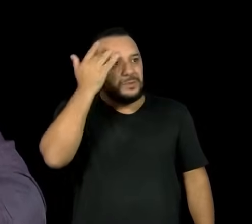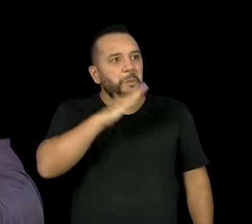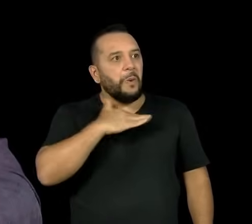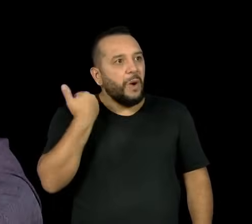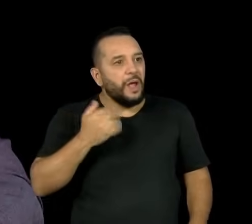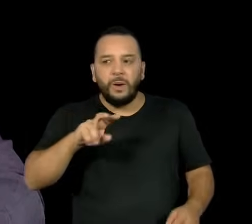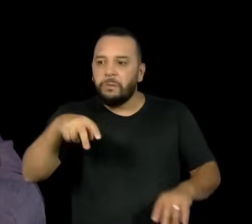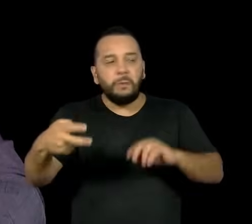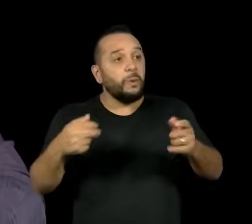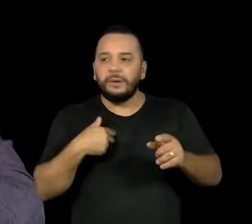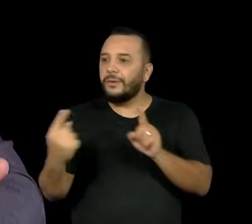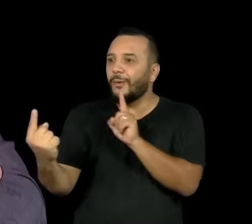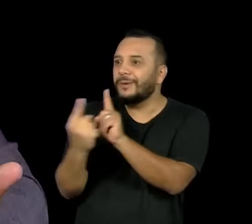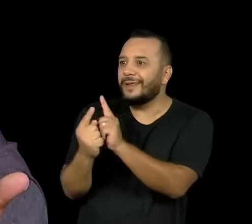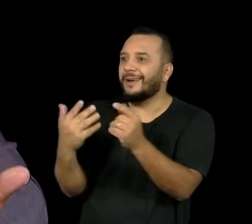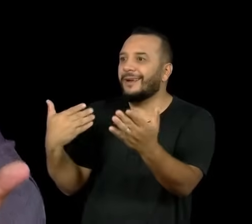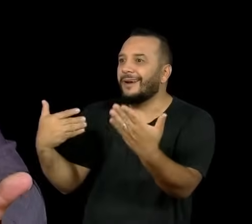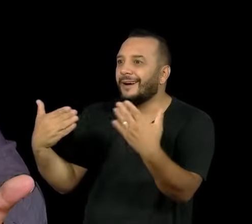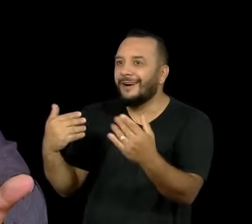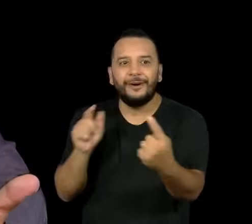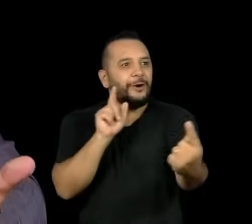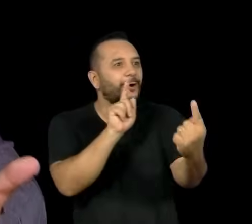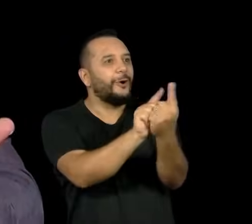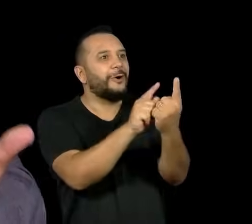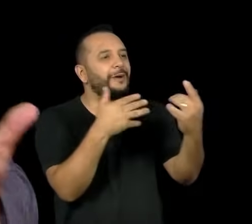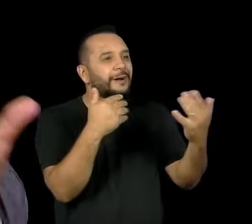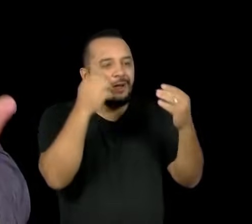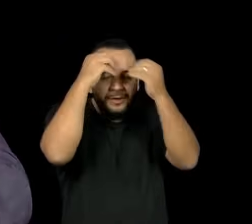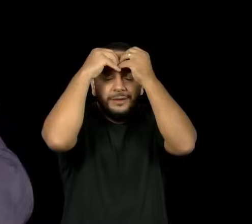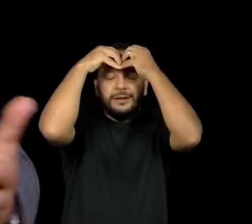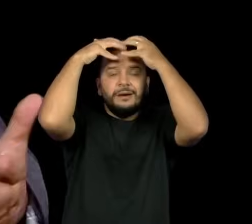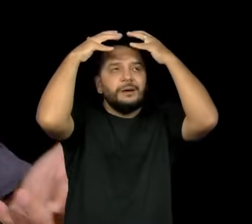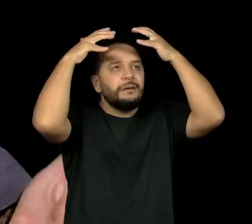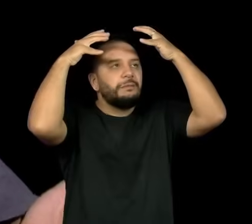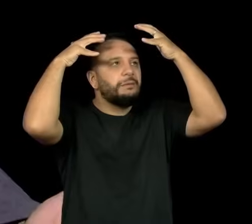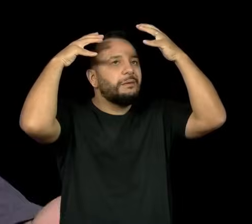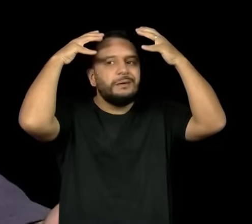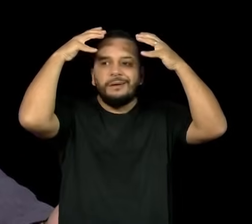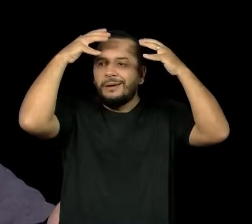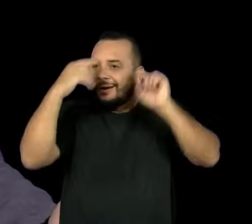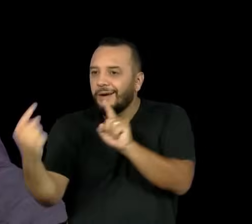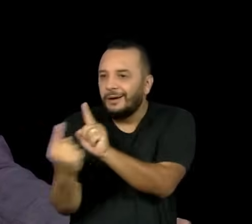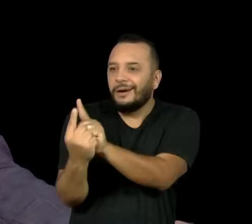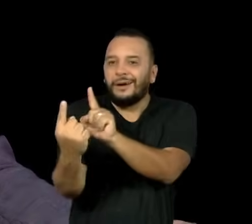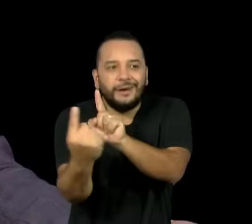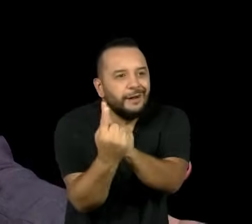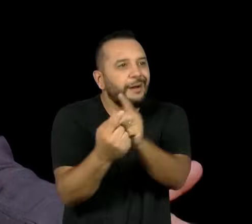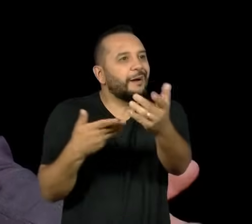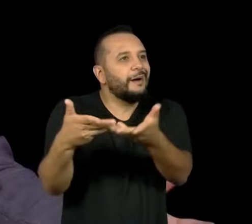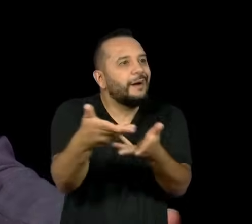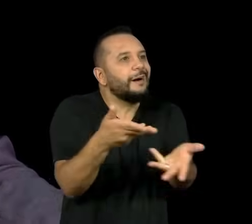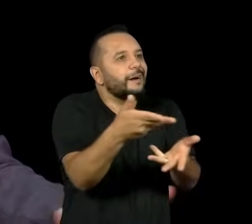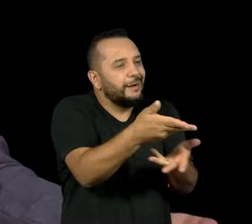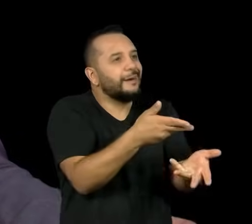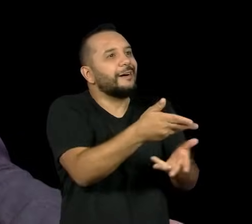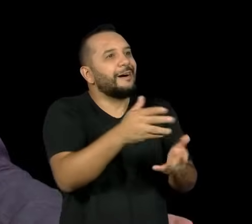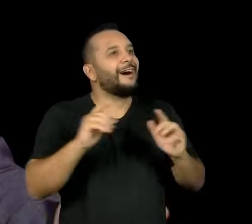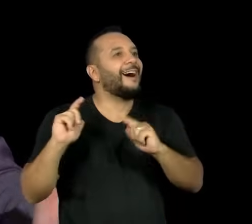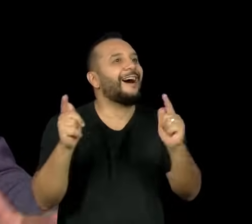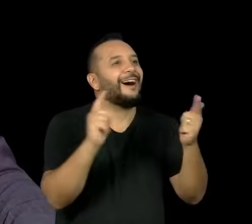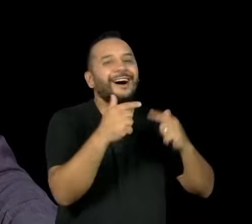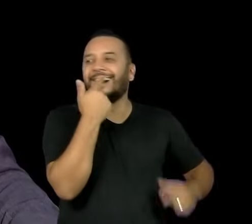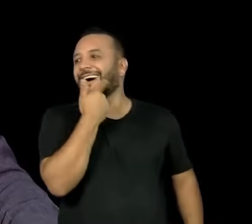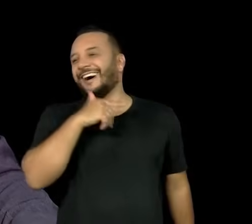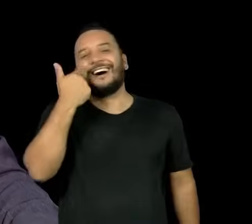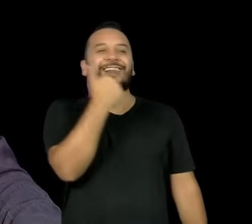e tivemos um encontro muito afetuoso, muito divertido até. Ficamos